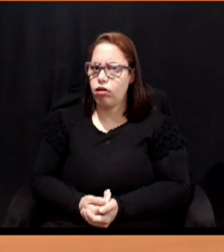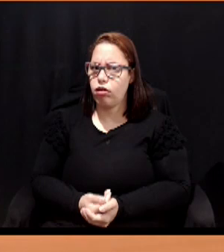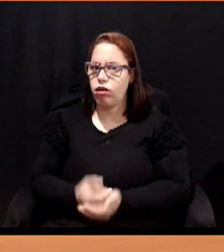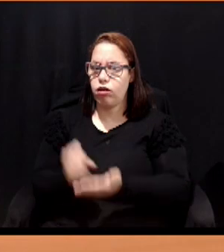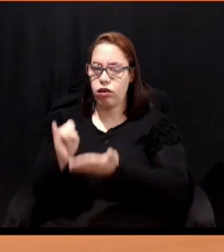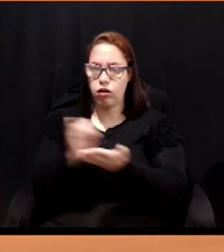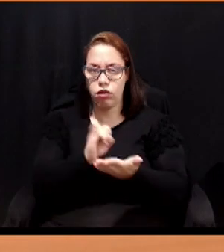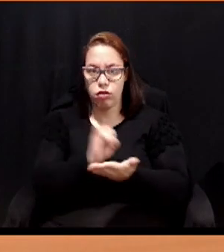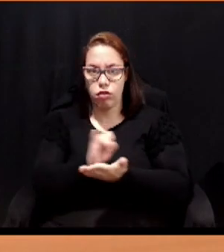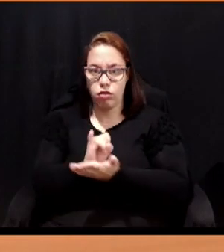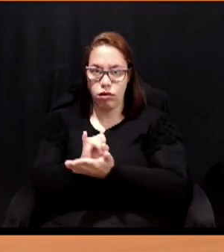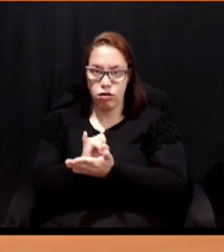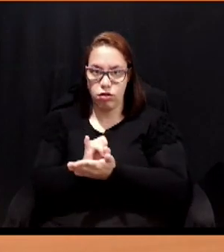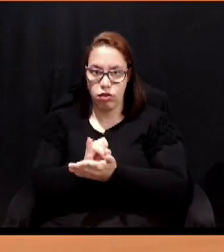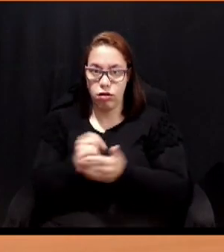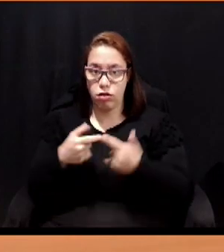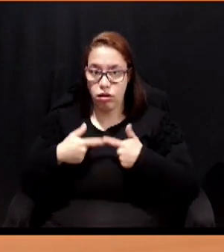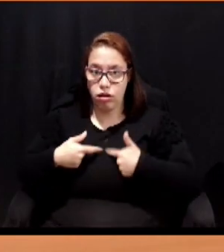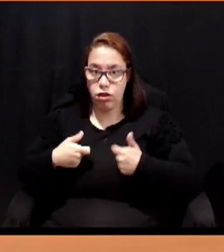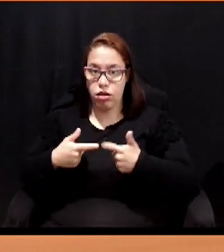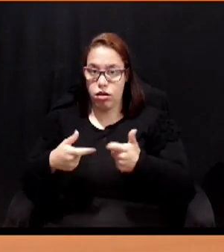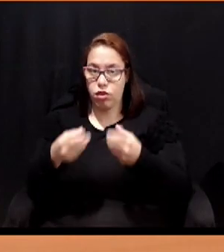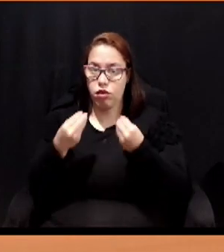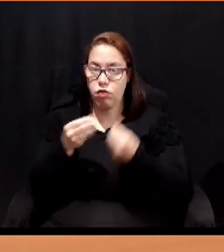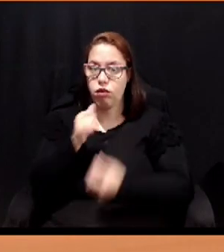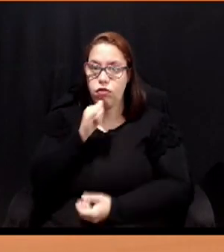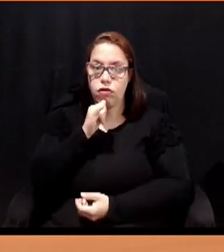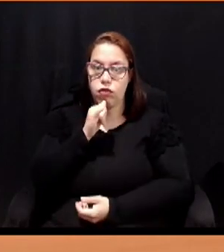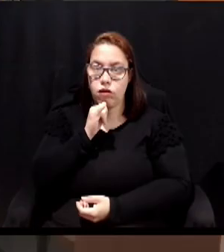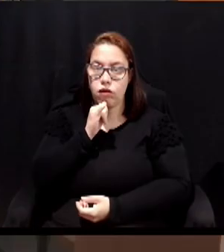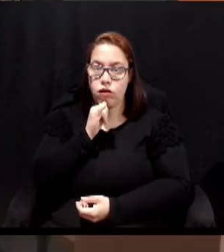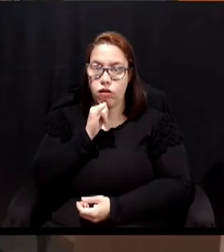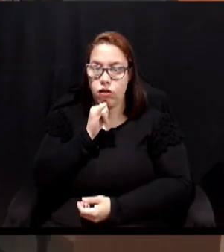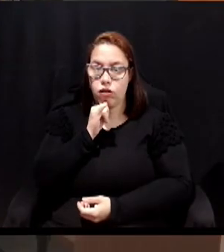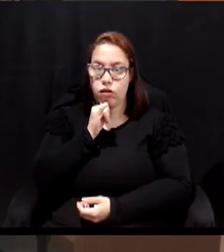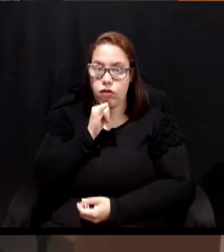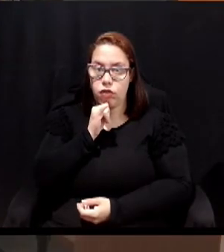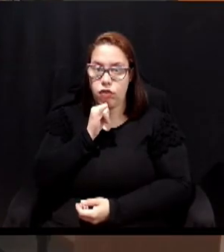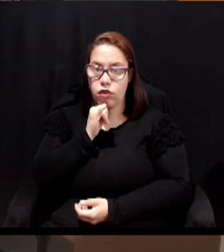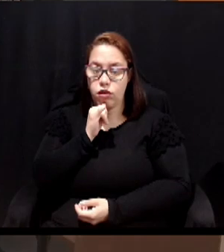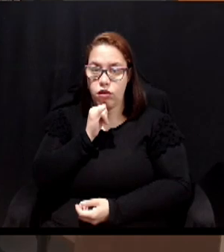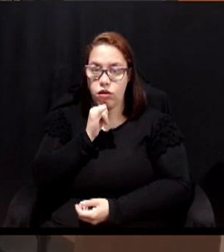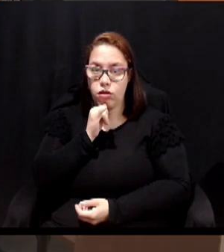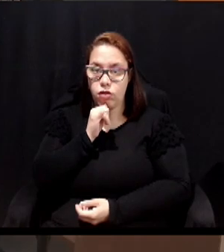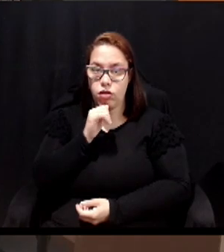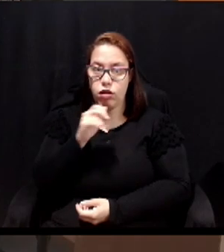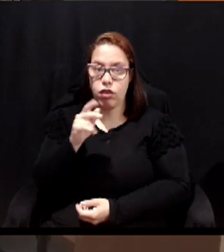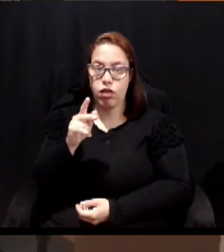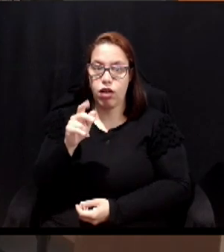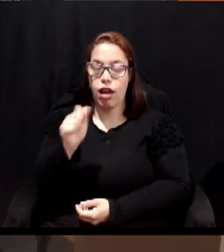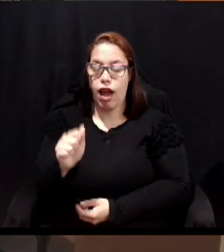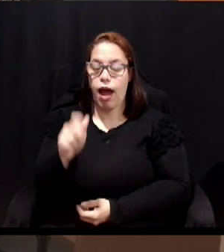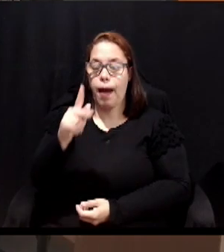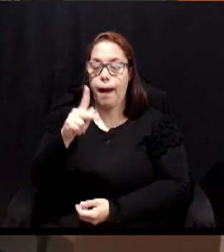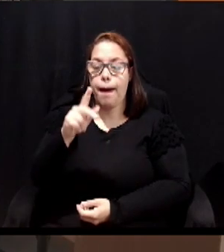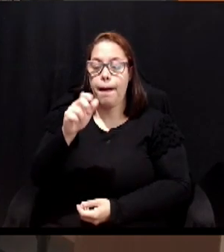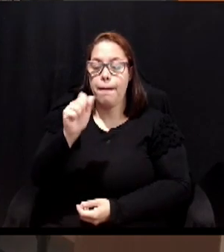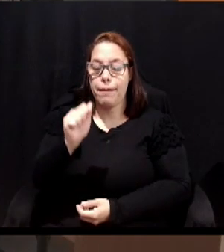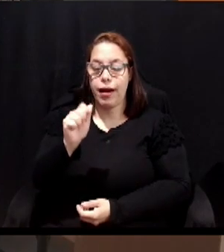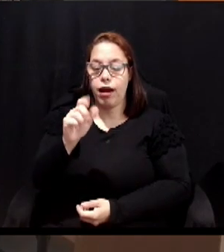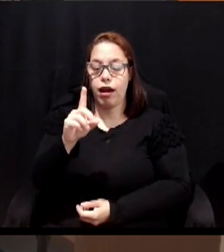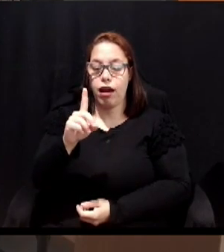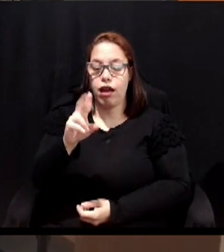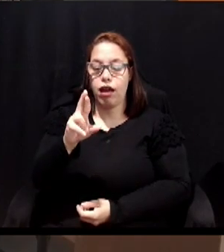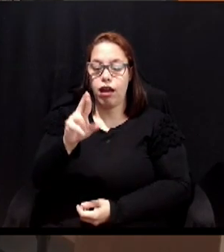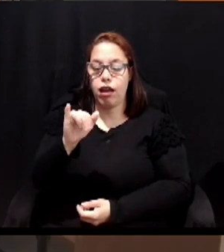caso da guerra. Migrante, refugiado e apátrida. Apátrida. Migrante,